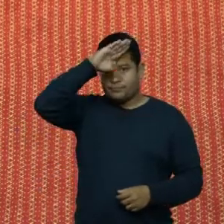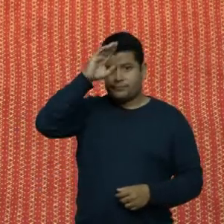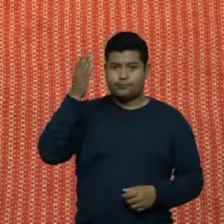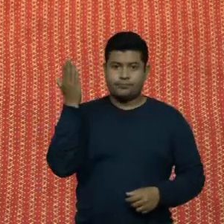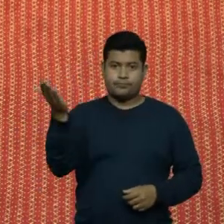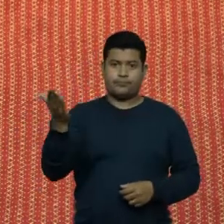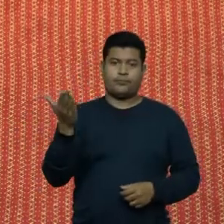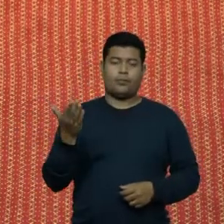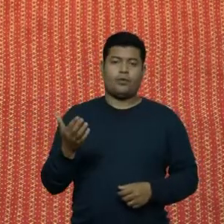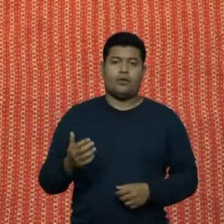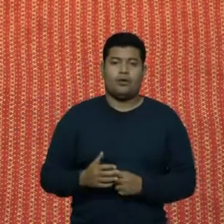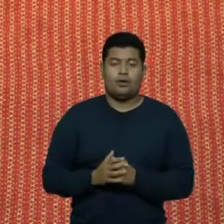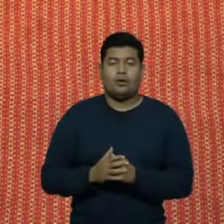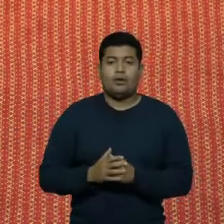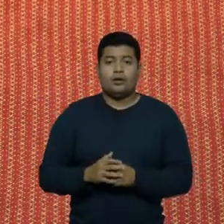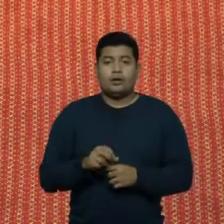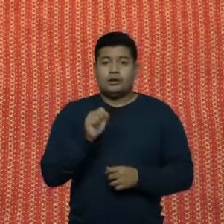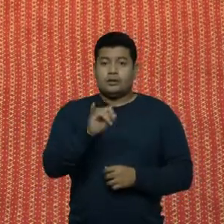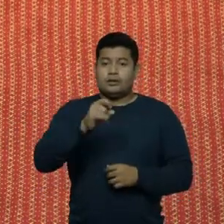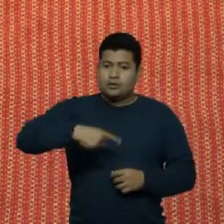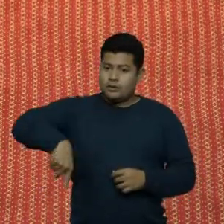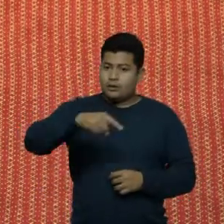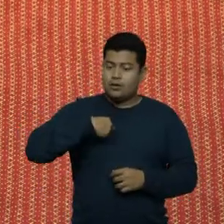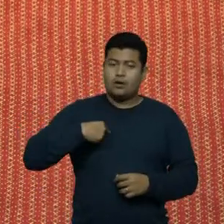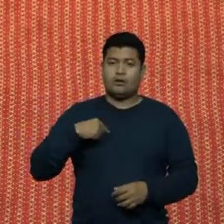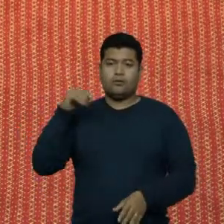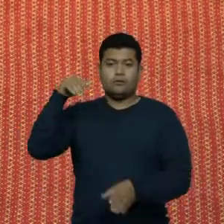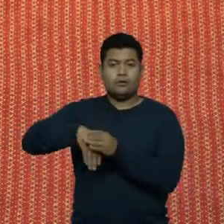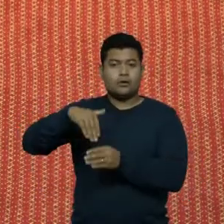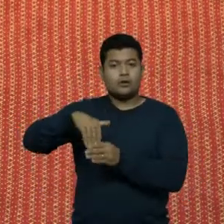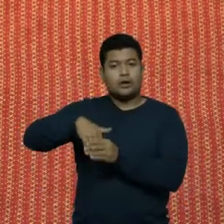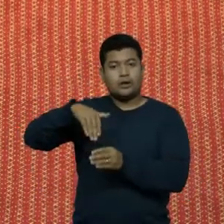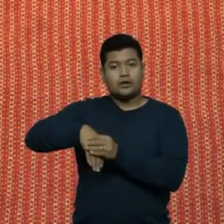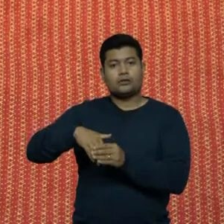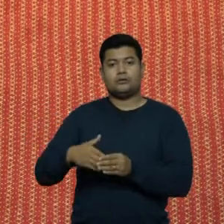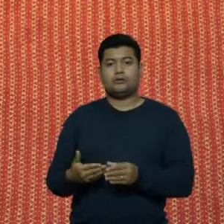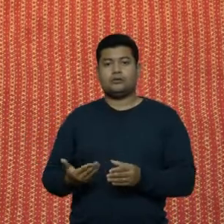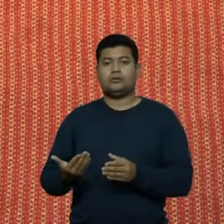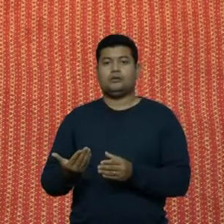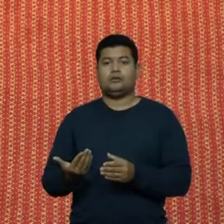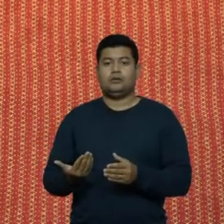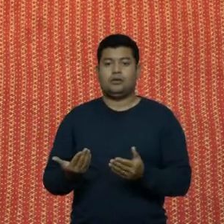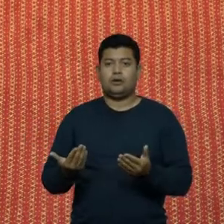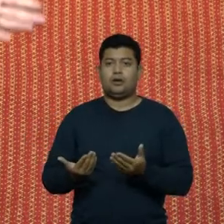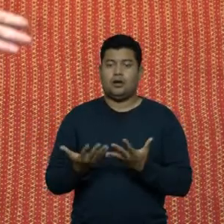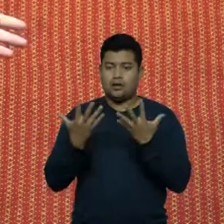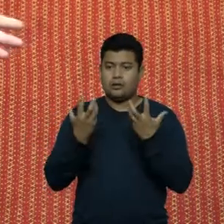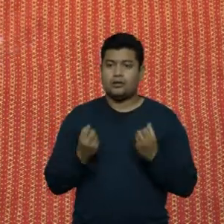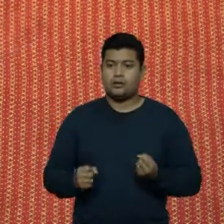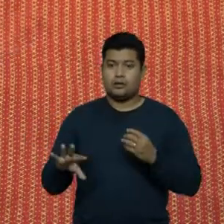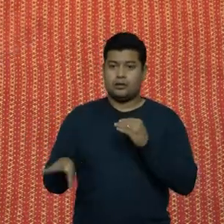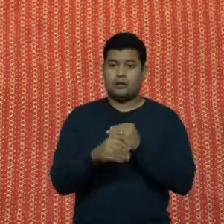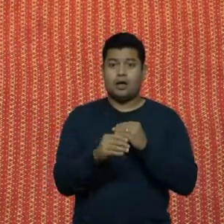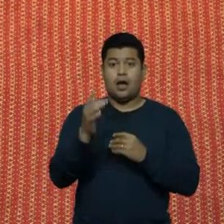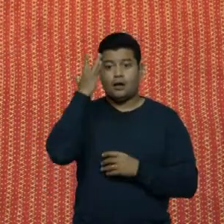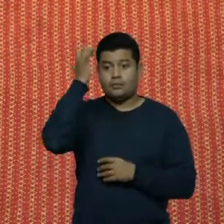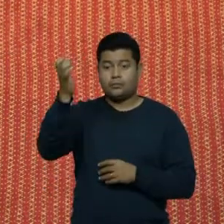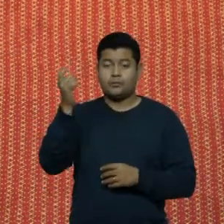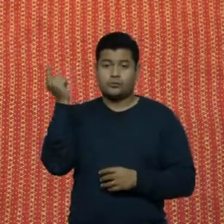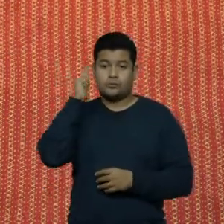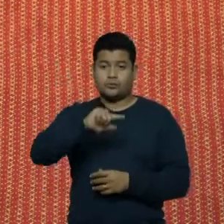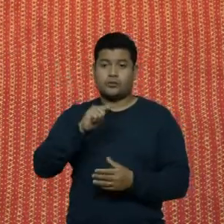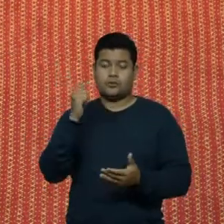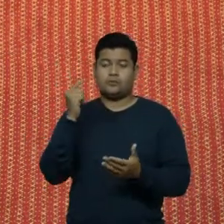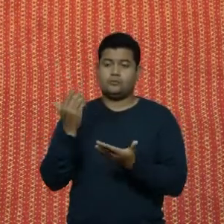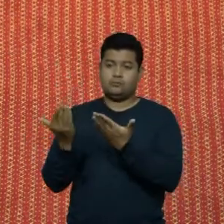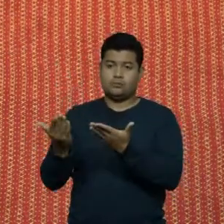se nós voltarmos a favor dessa emenda amanhã ela vai ser derrubada na justiça Esta é